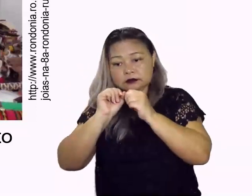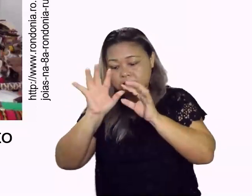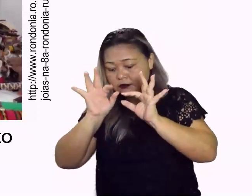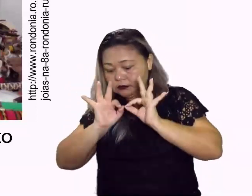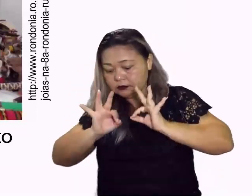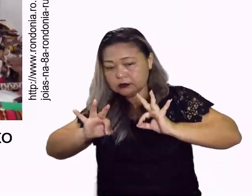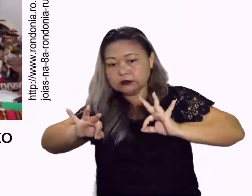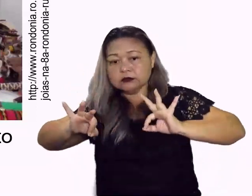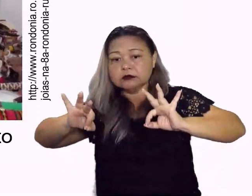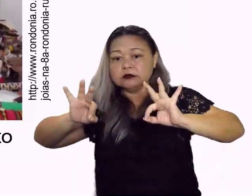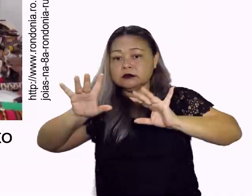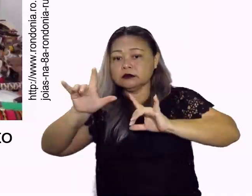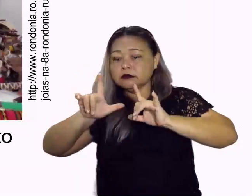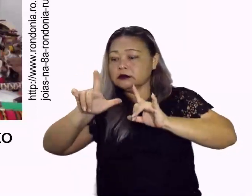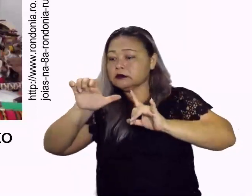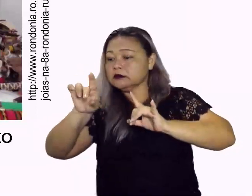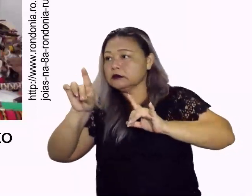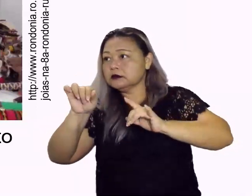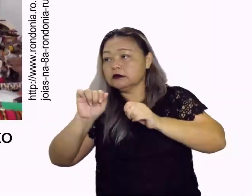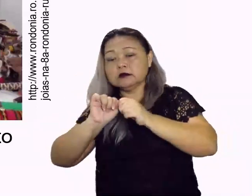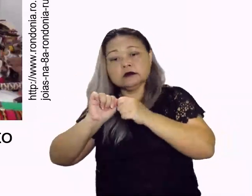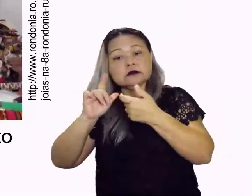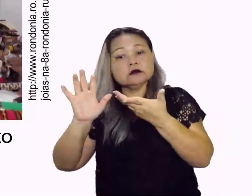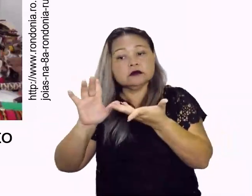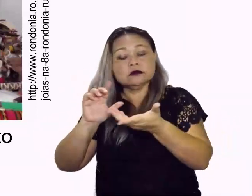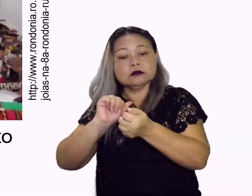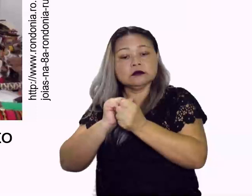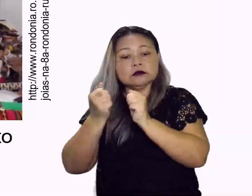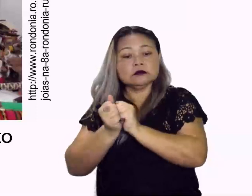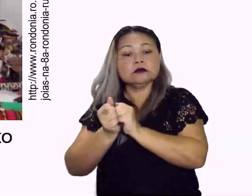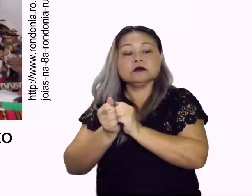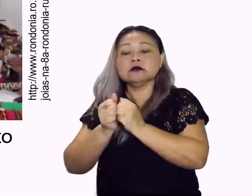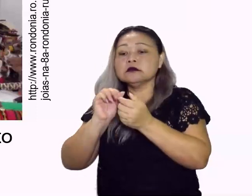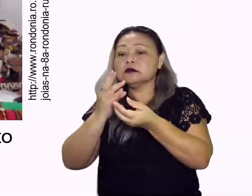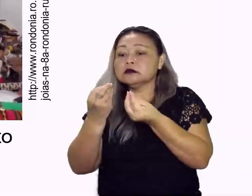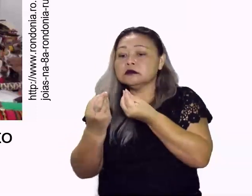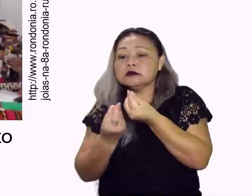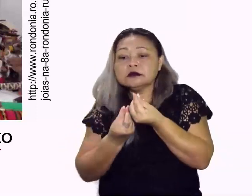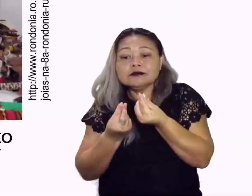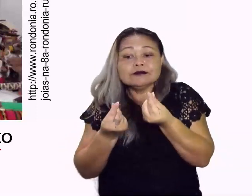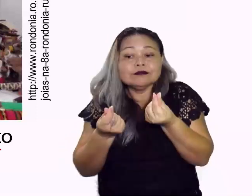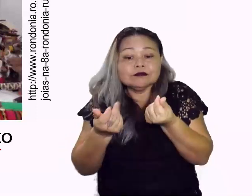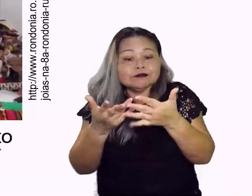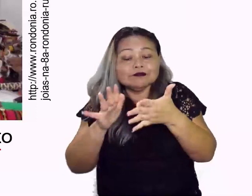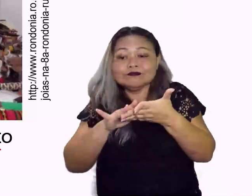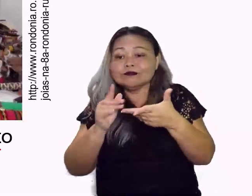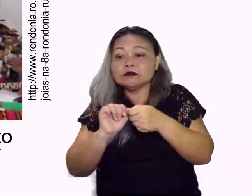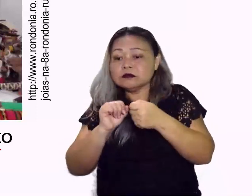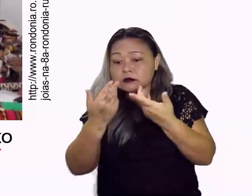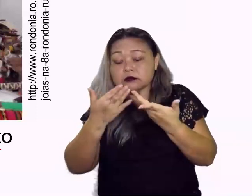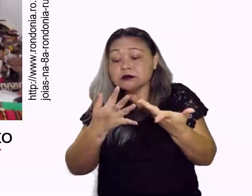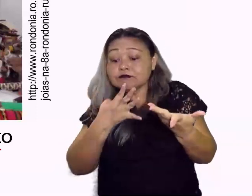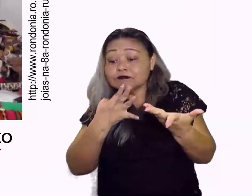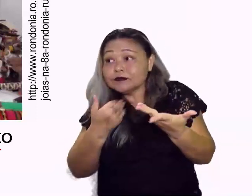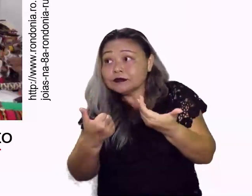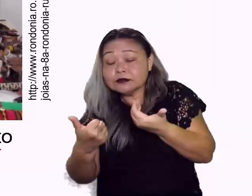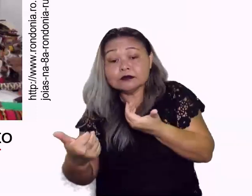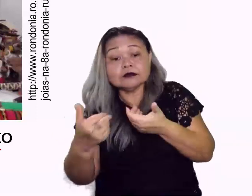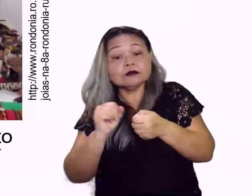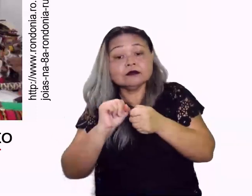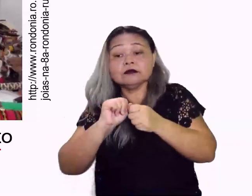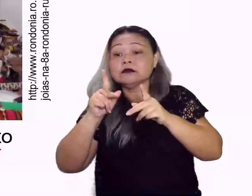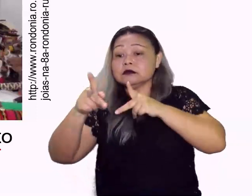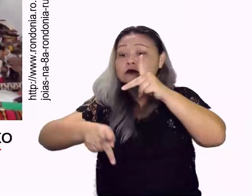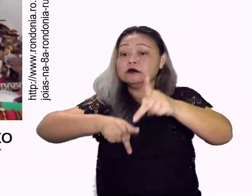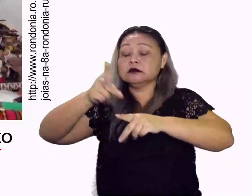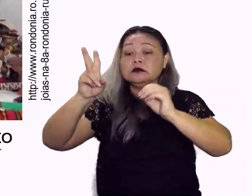produtos, ó, que são constituídos de lendas, tá? O artesanato é uma forma de conhecer de perto a cultura dos povos